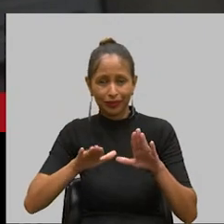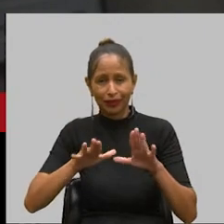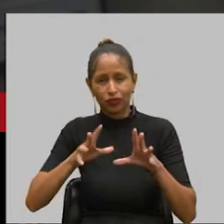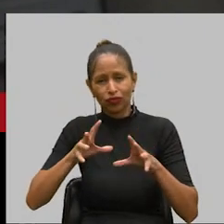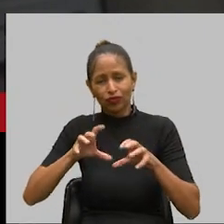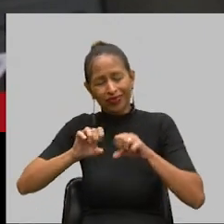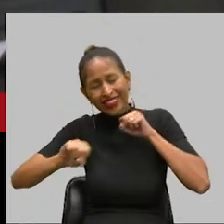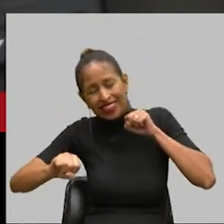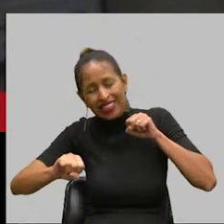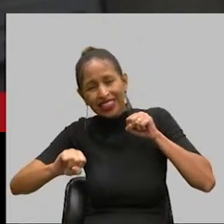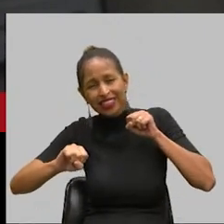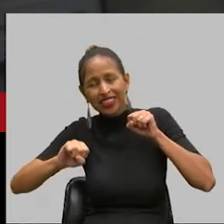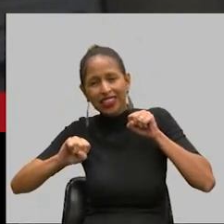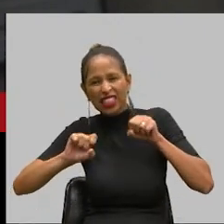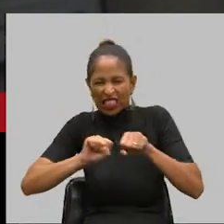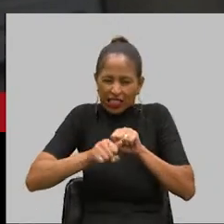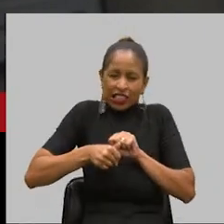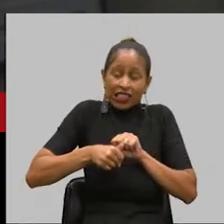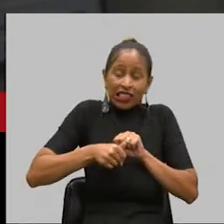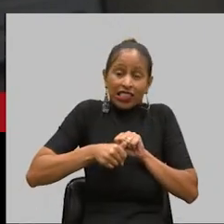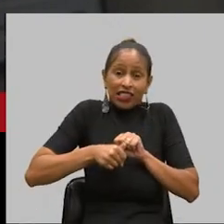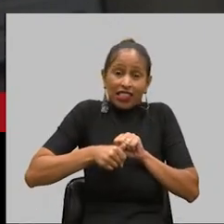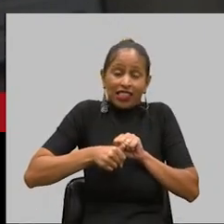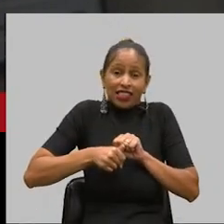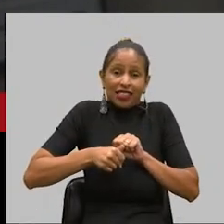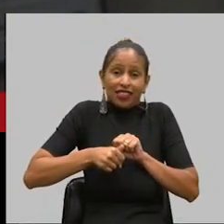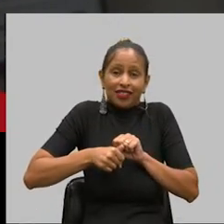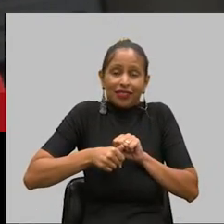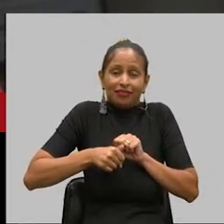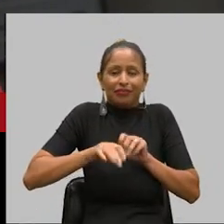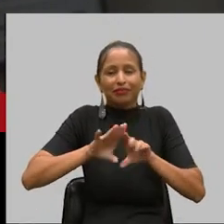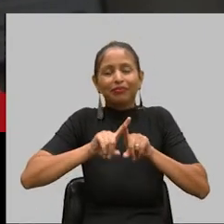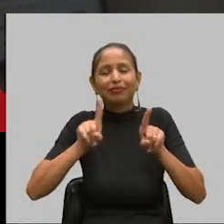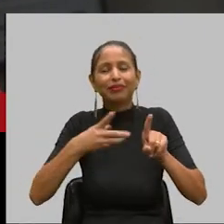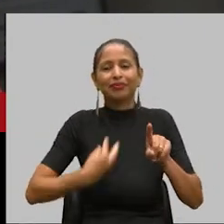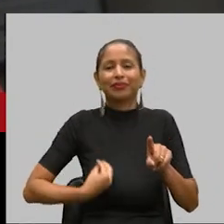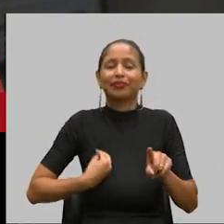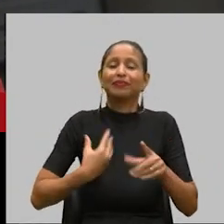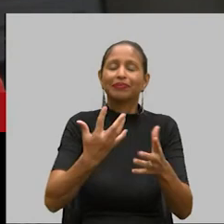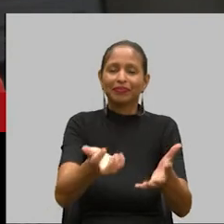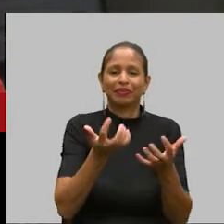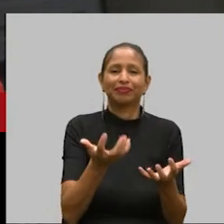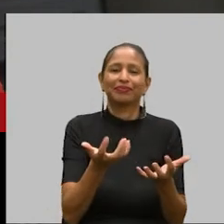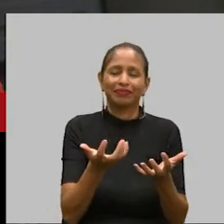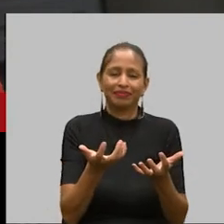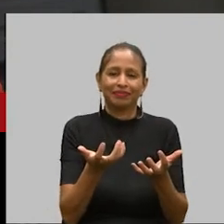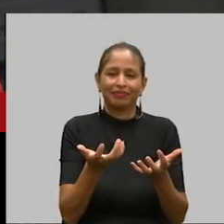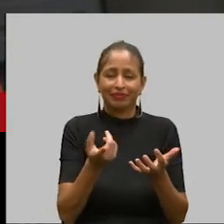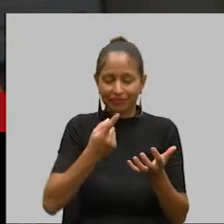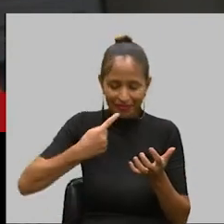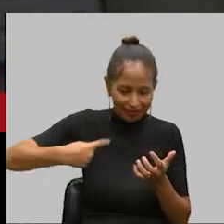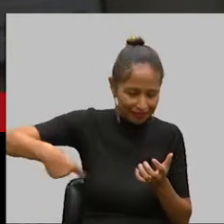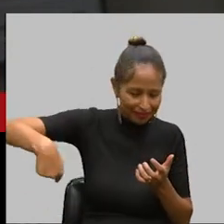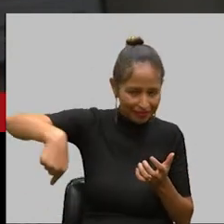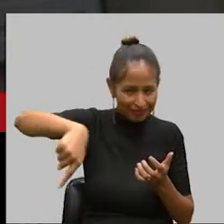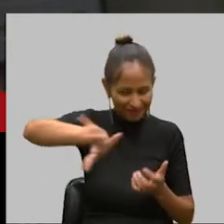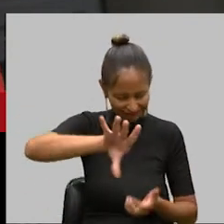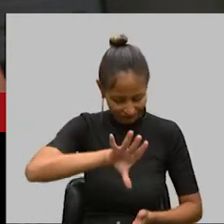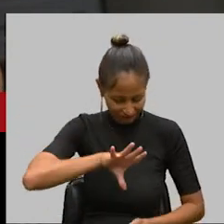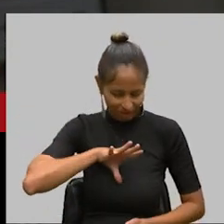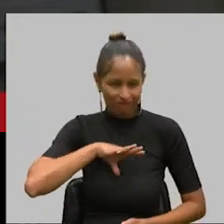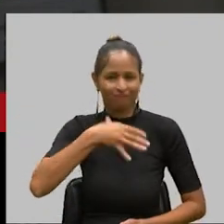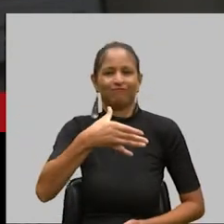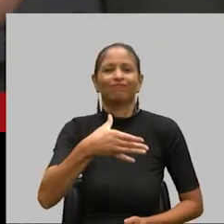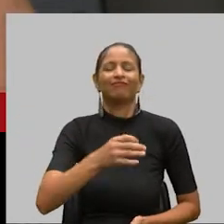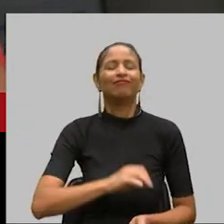afa às vezes aperta mas o que a vida quer de nós é coragem